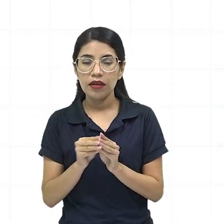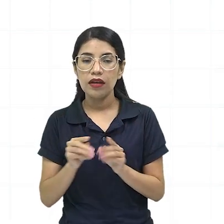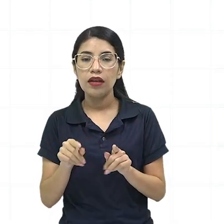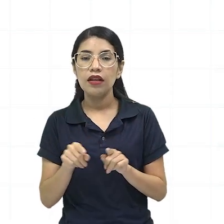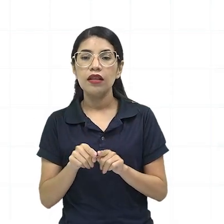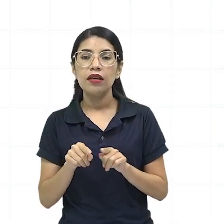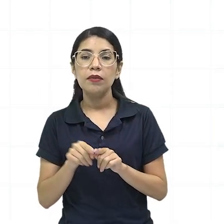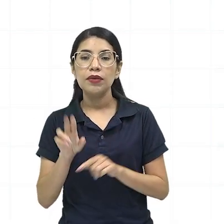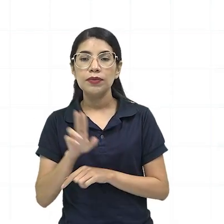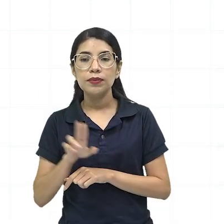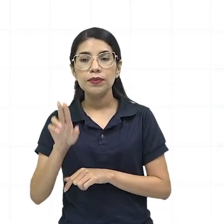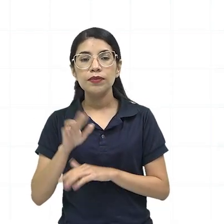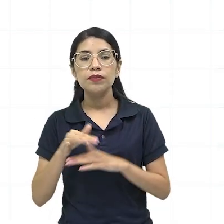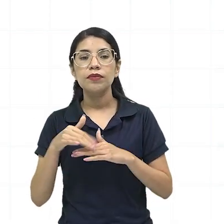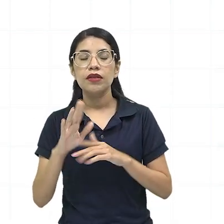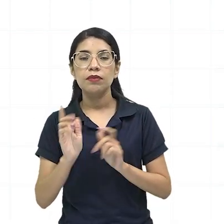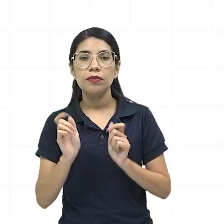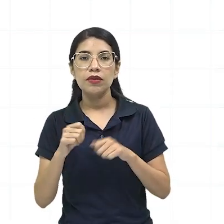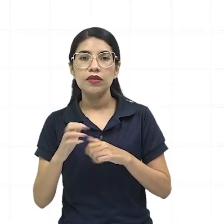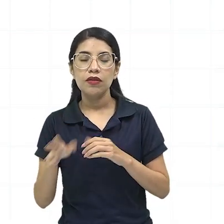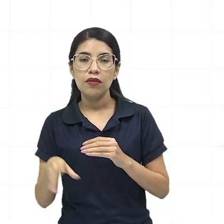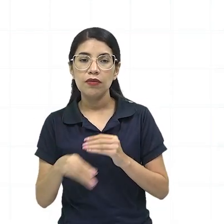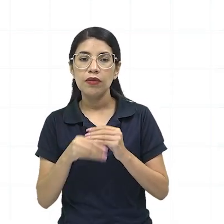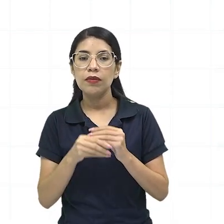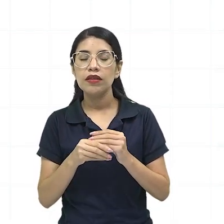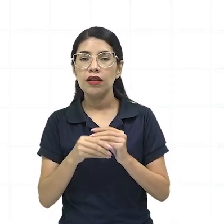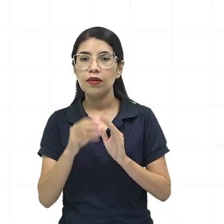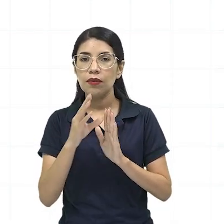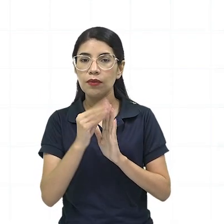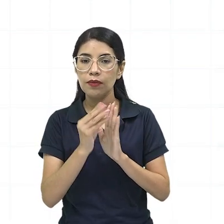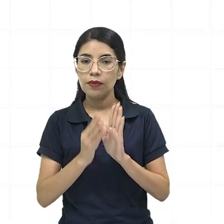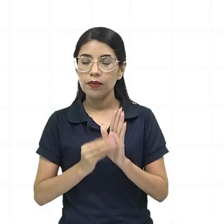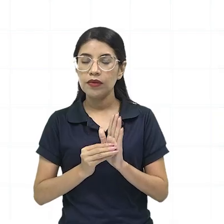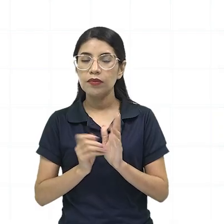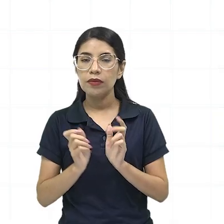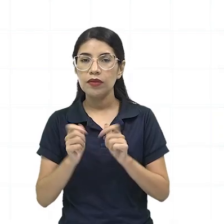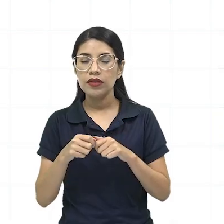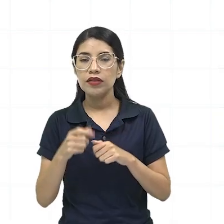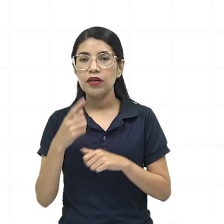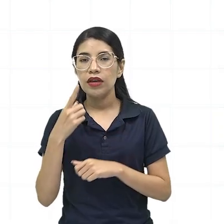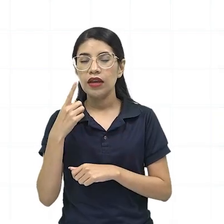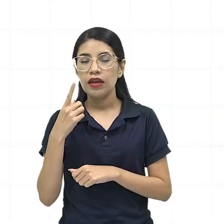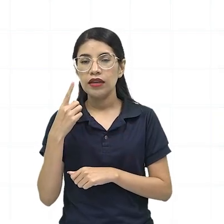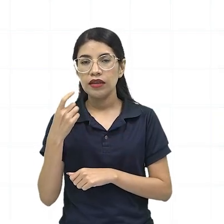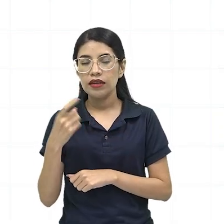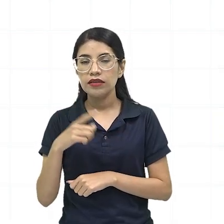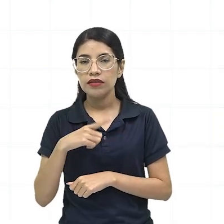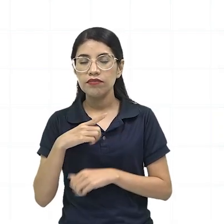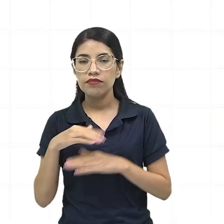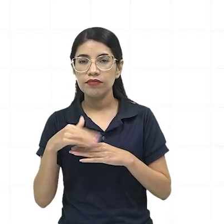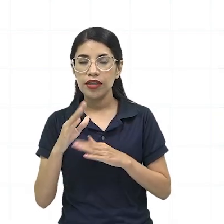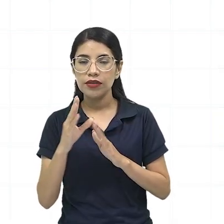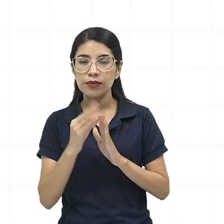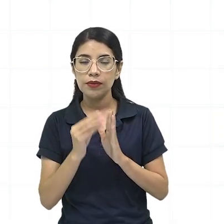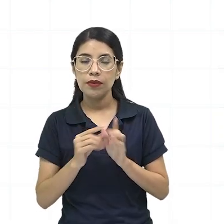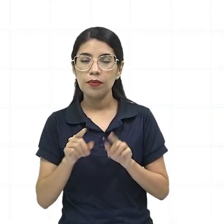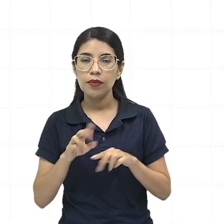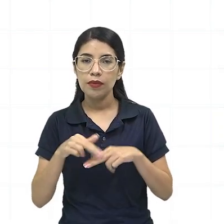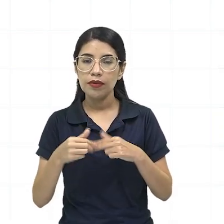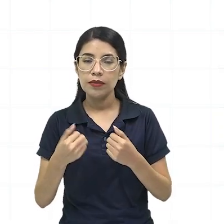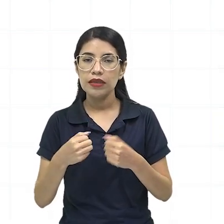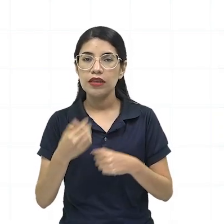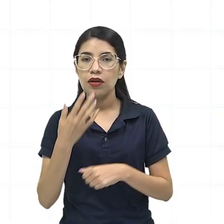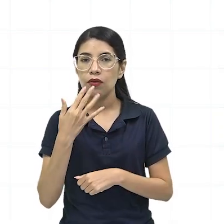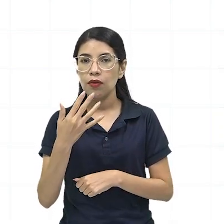são amplamente utilizados para enriquecer o conteúdo e torná-lo mais atrativo. É muito importante sempre ter cores que